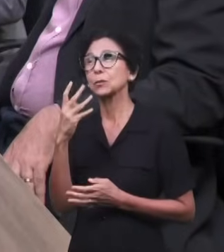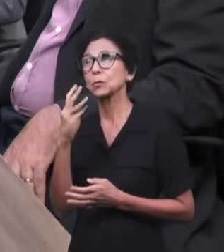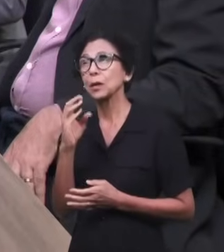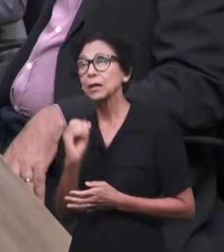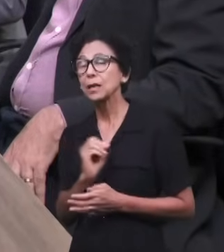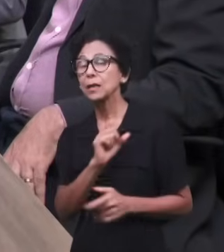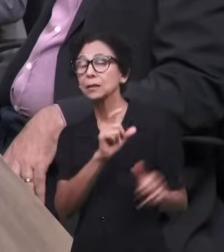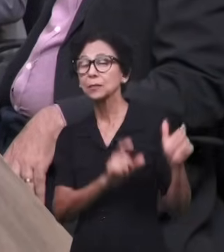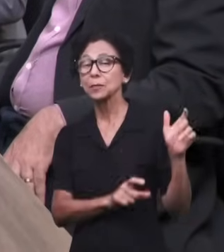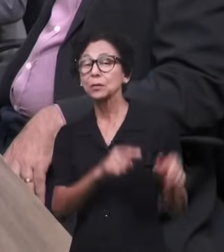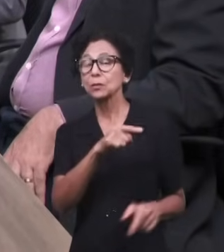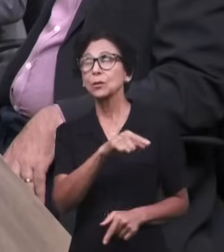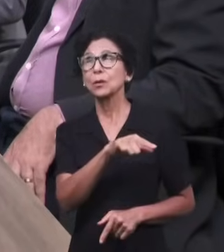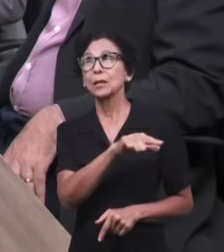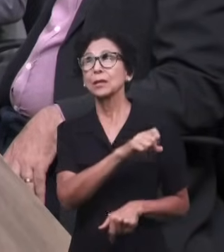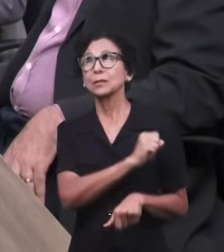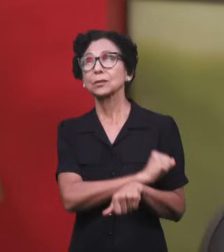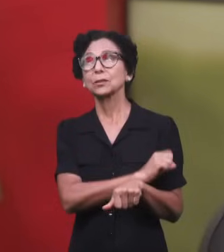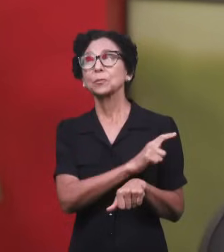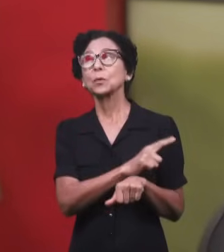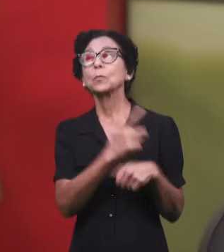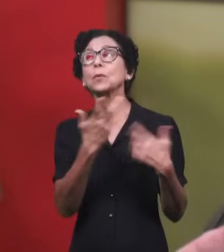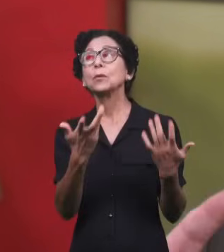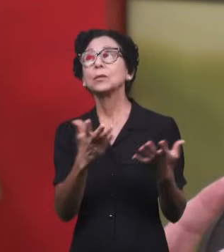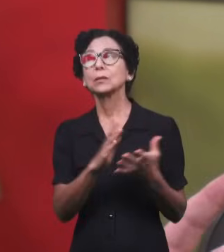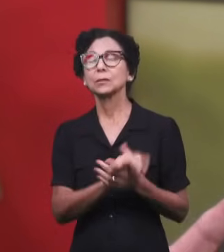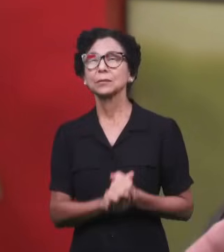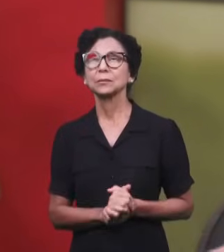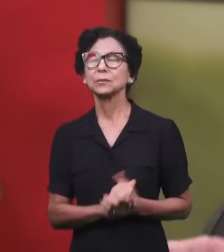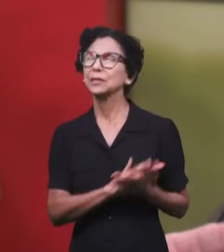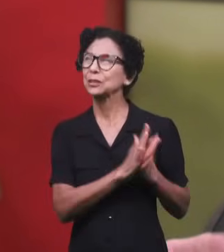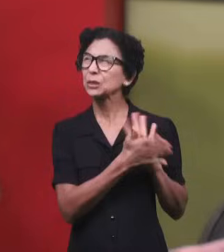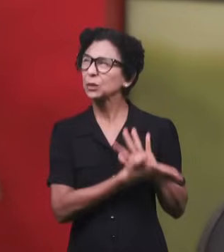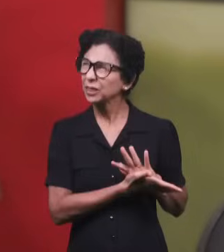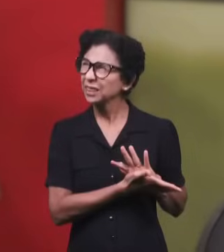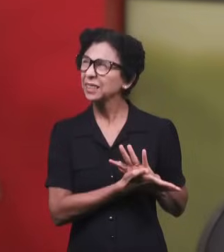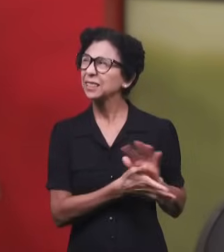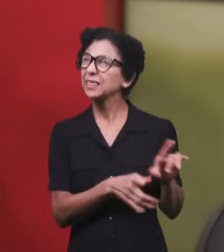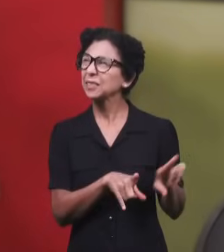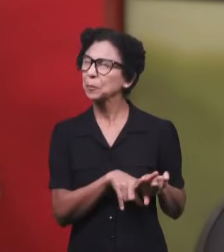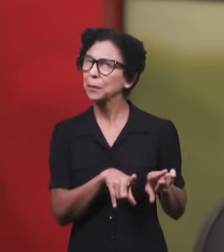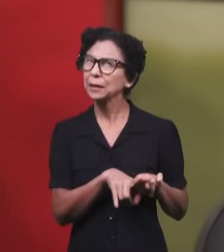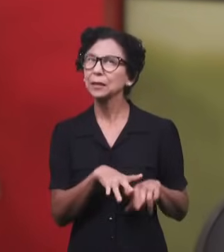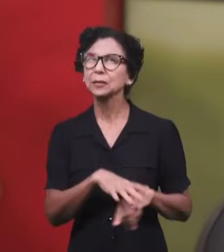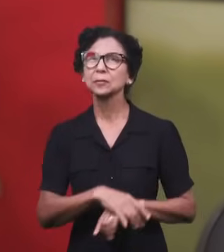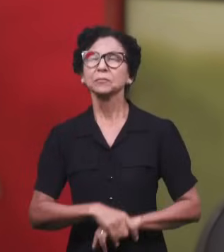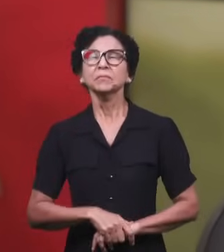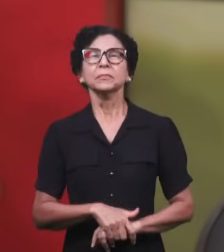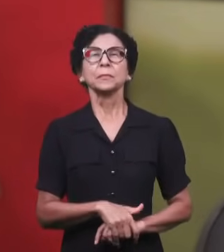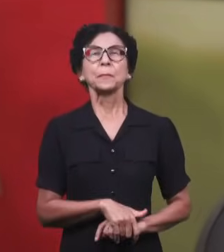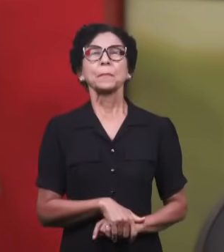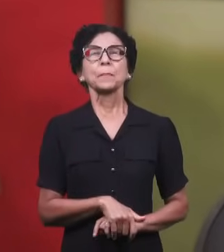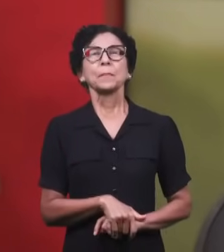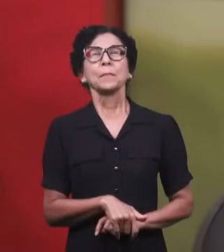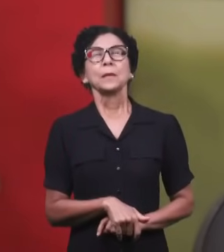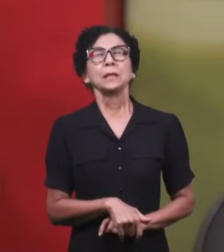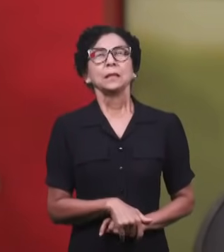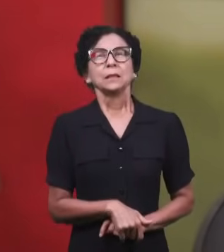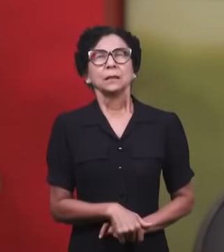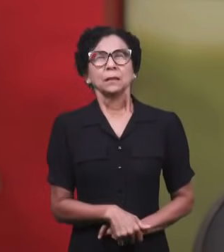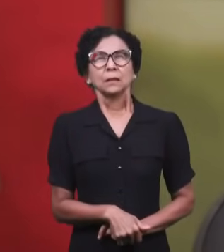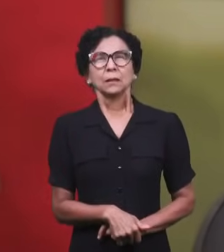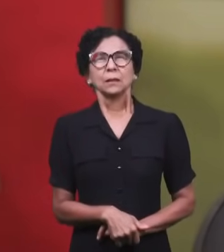é Epáfras, assim, Epáfras, vosso irmão, que combate por vós em oração. E às vezes essa